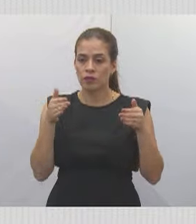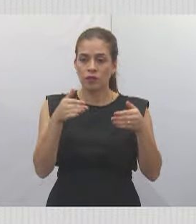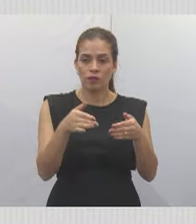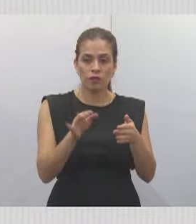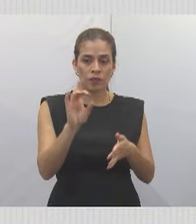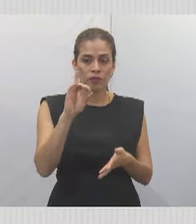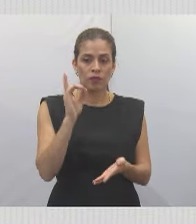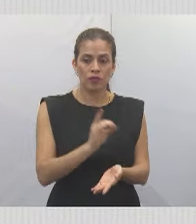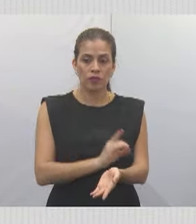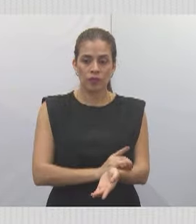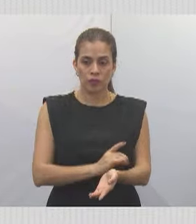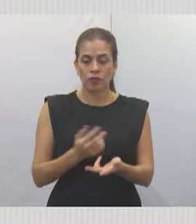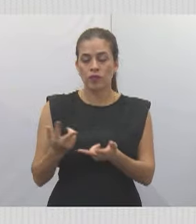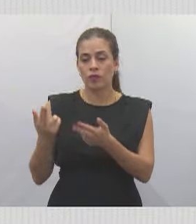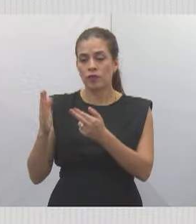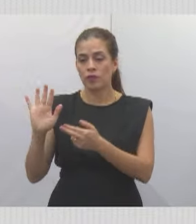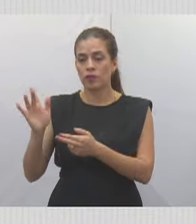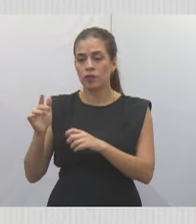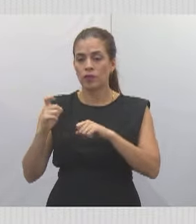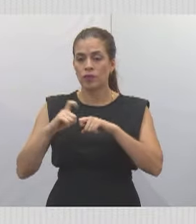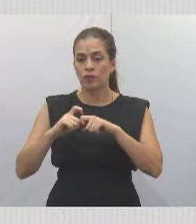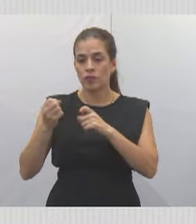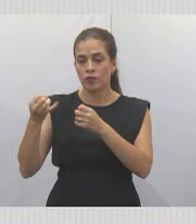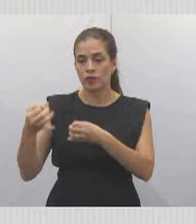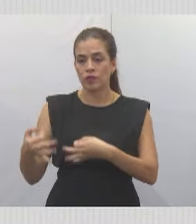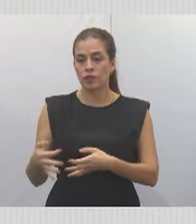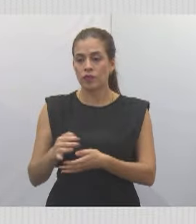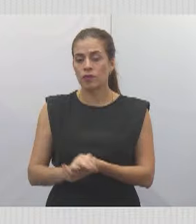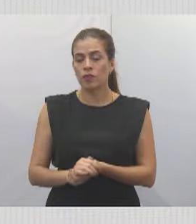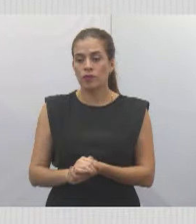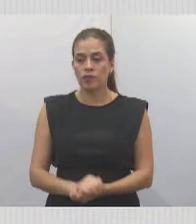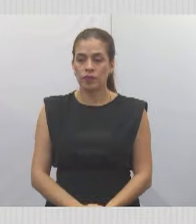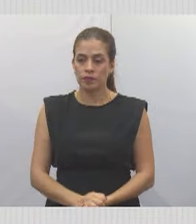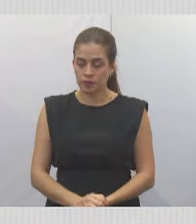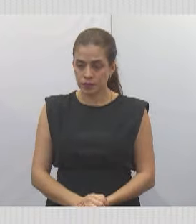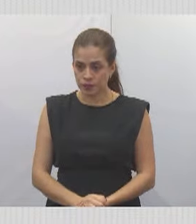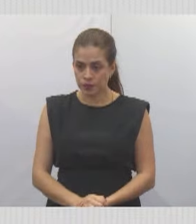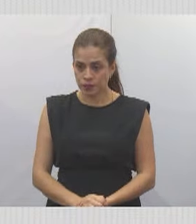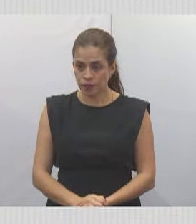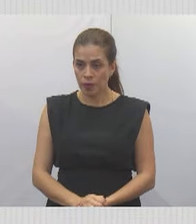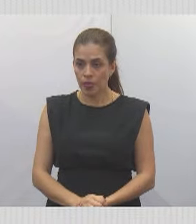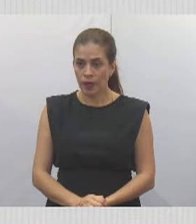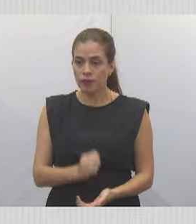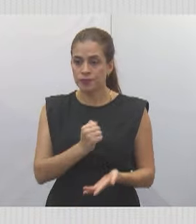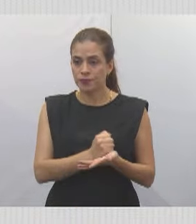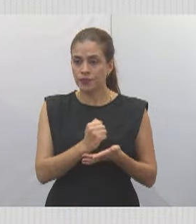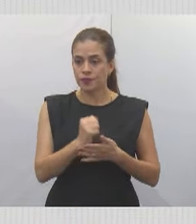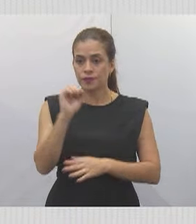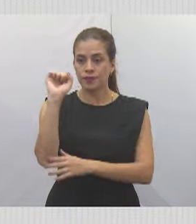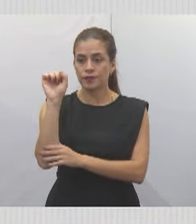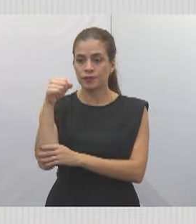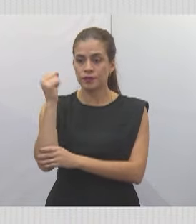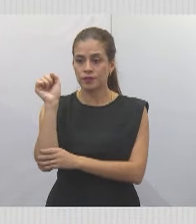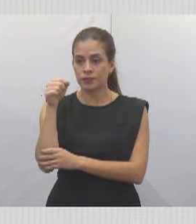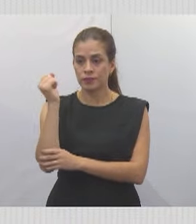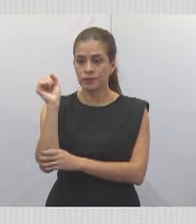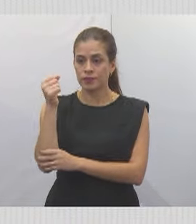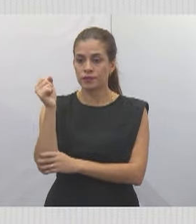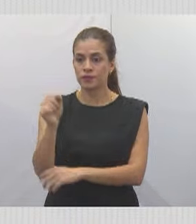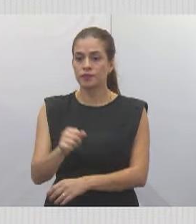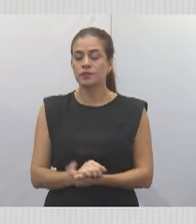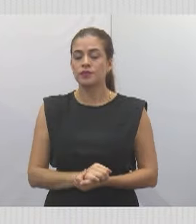conforme a doutora Águida já havia explicado. Pode passar para a gente. Parte de fisioterapia contratada. Essa fisioterapia, a